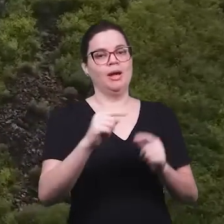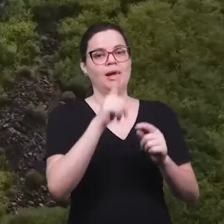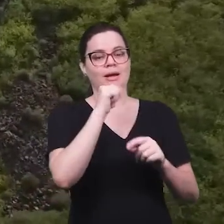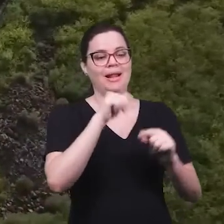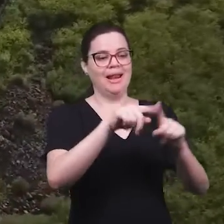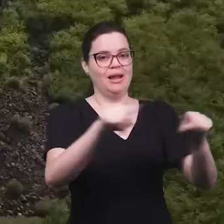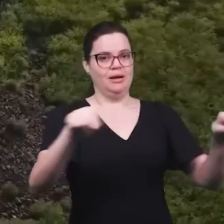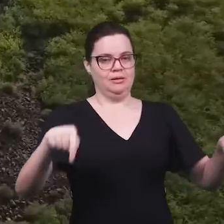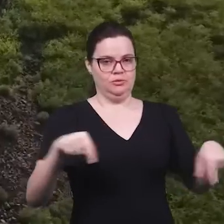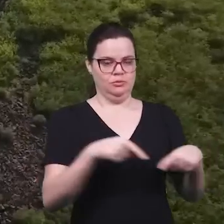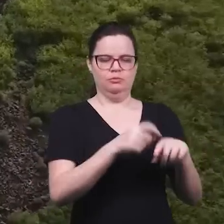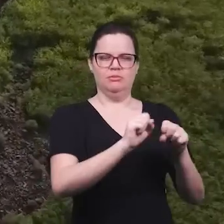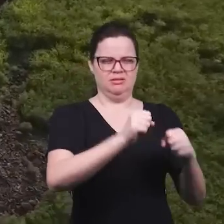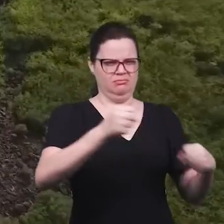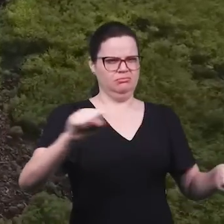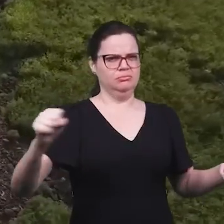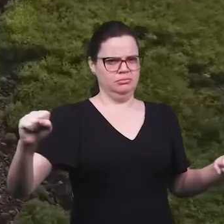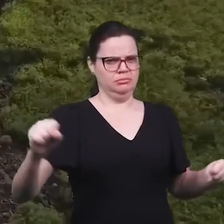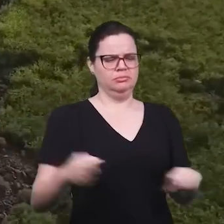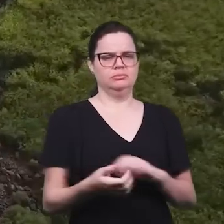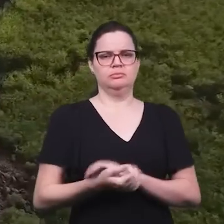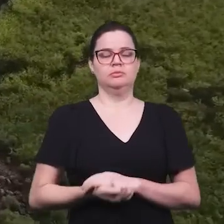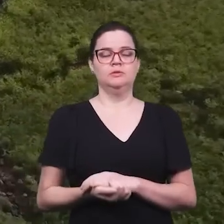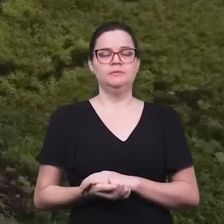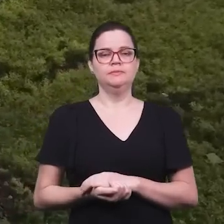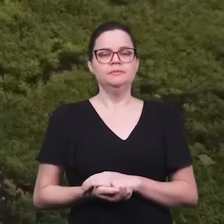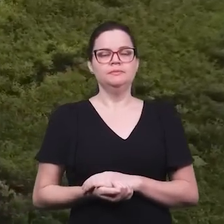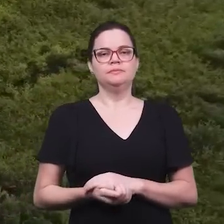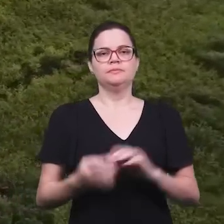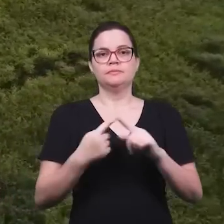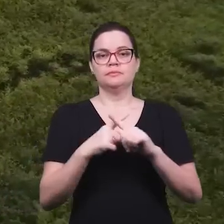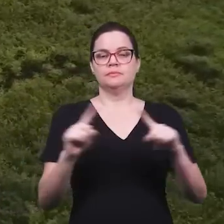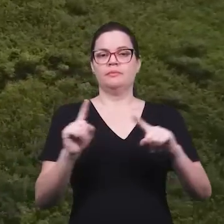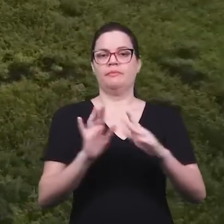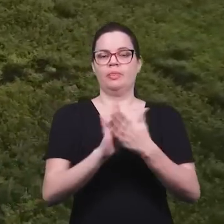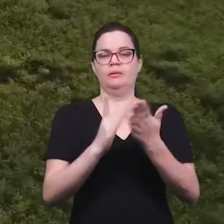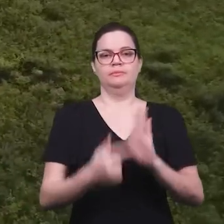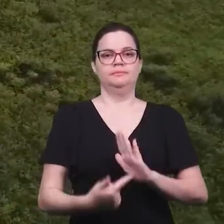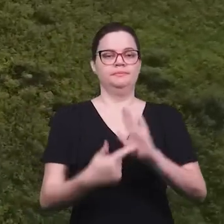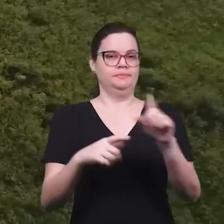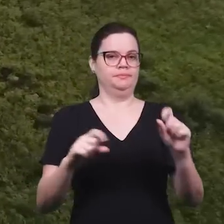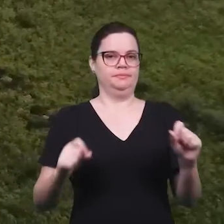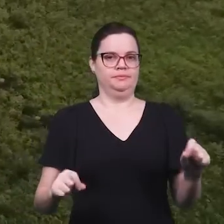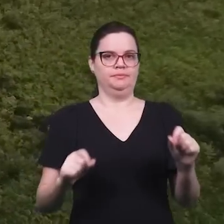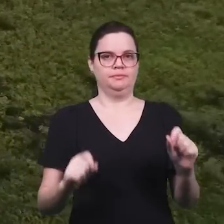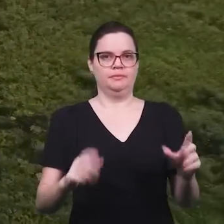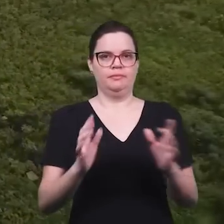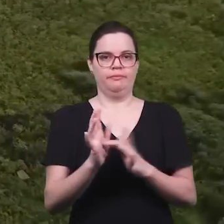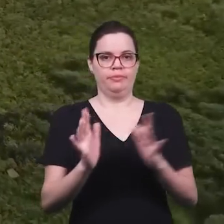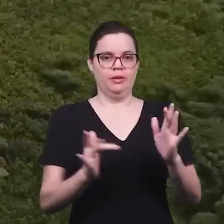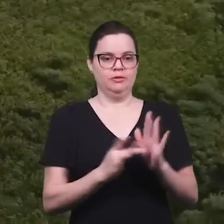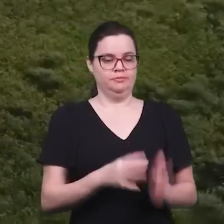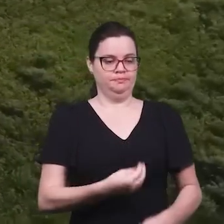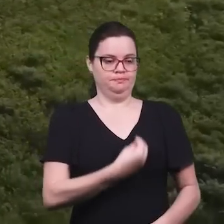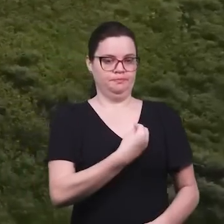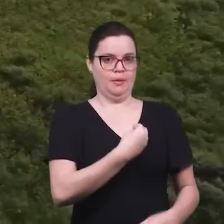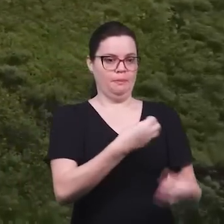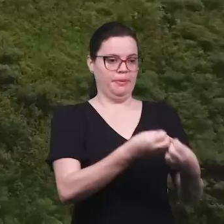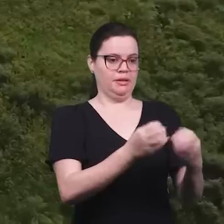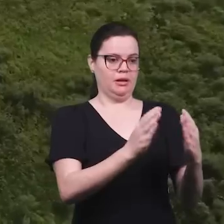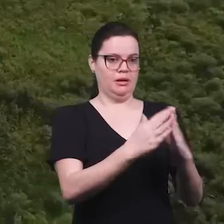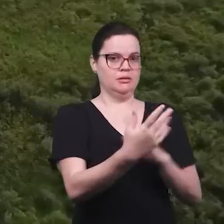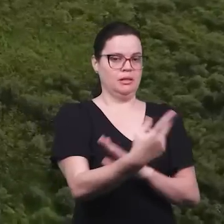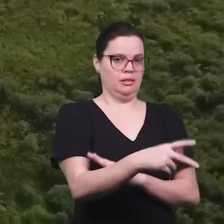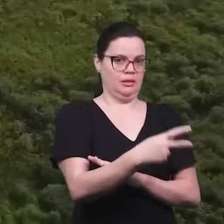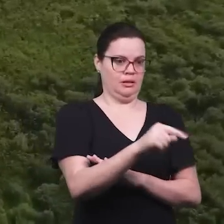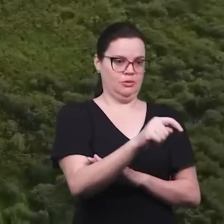E a Bíblia fala que Jesus tinha estado em Cafarnaum. No